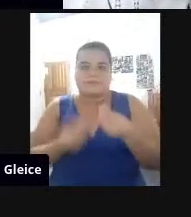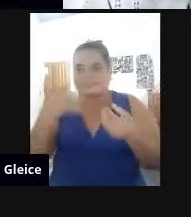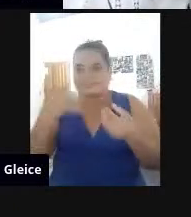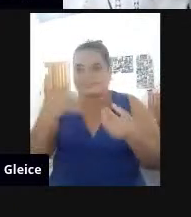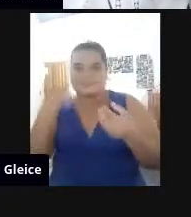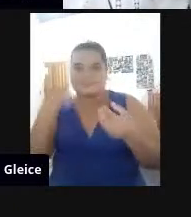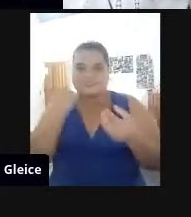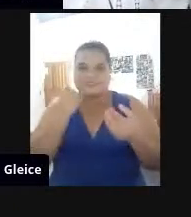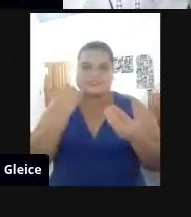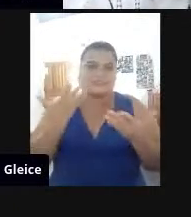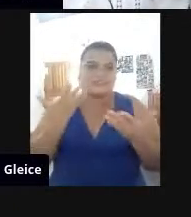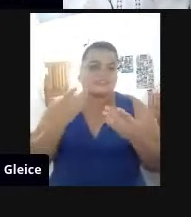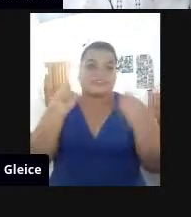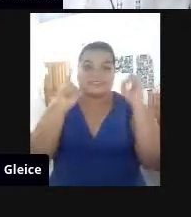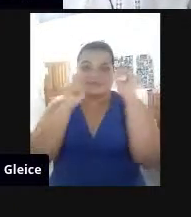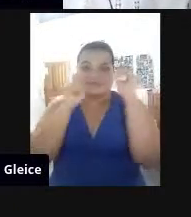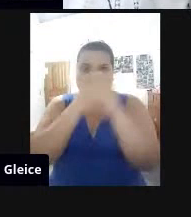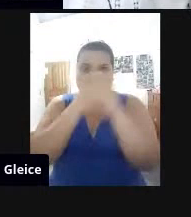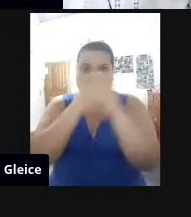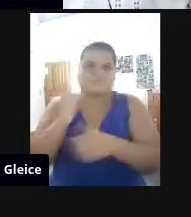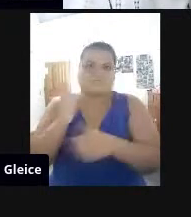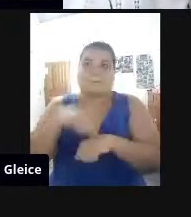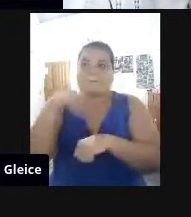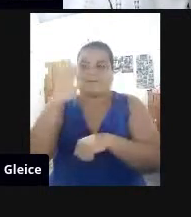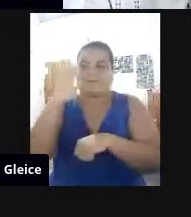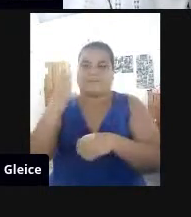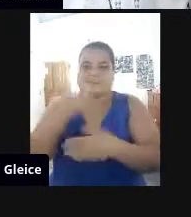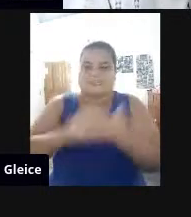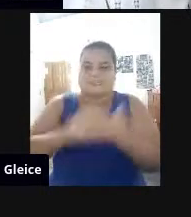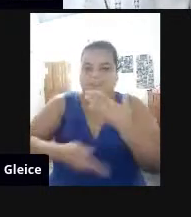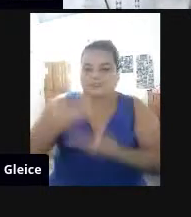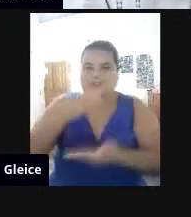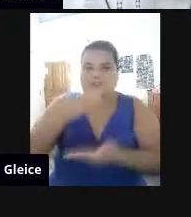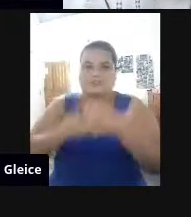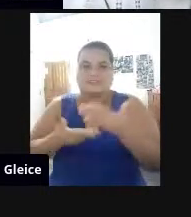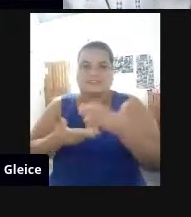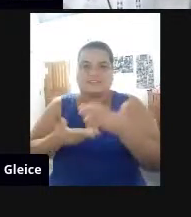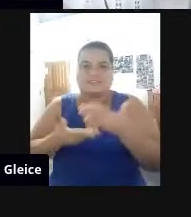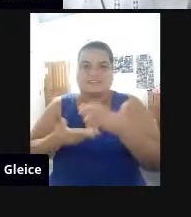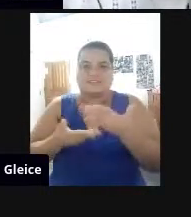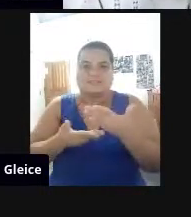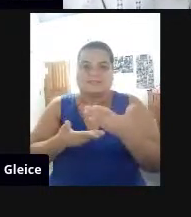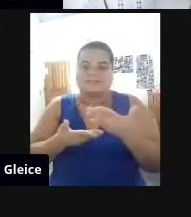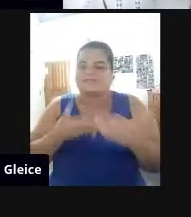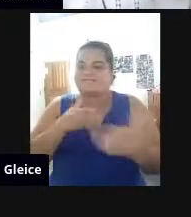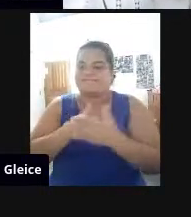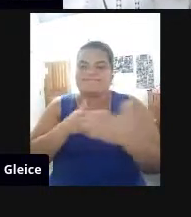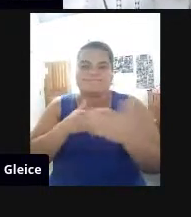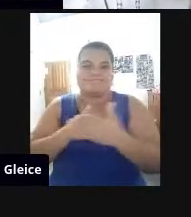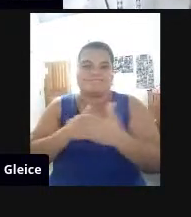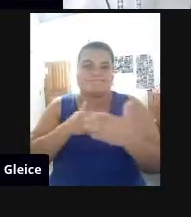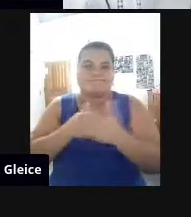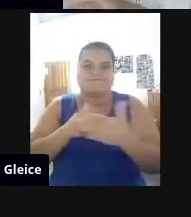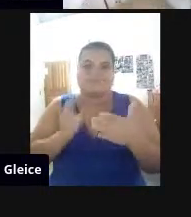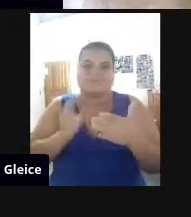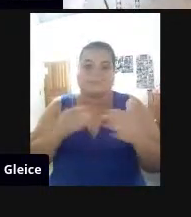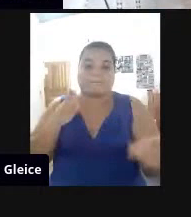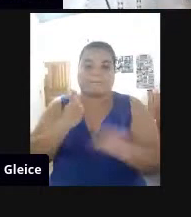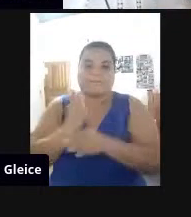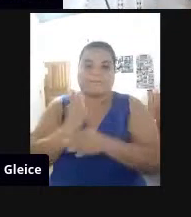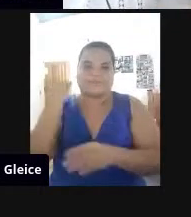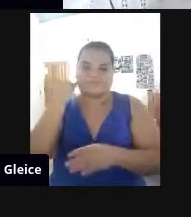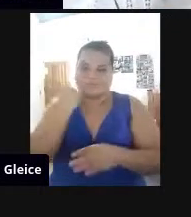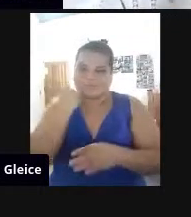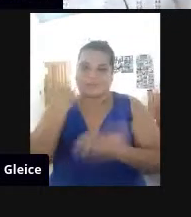mais difícil para elas ainda socializarem por causa da dieta restritiva, né? É uma coisa que eu fico meio assim, porque mesmo a